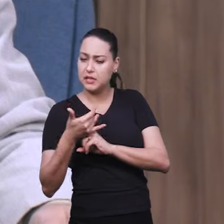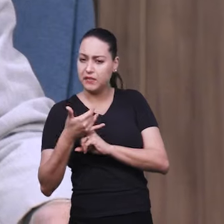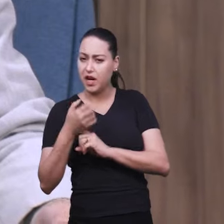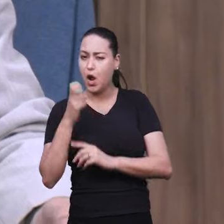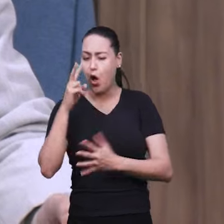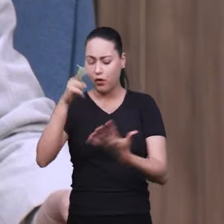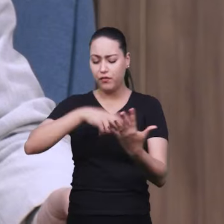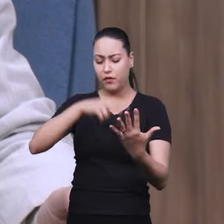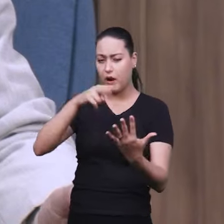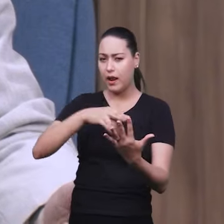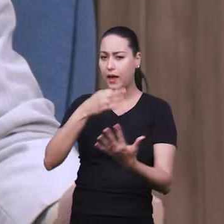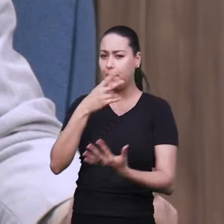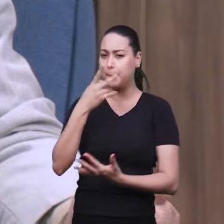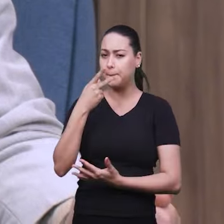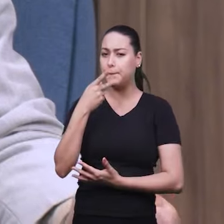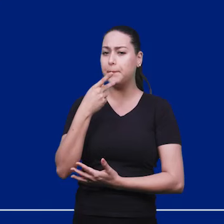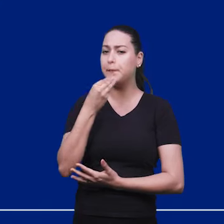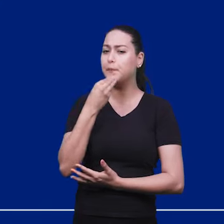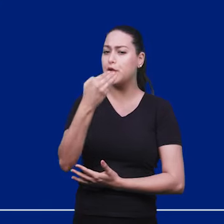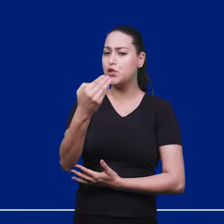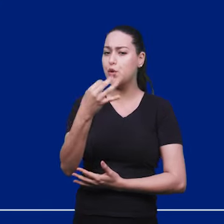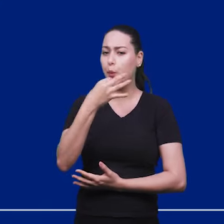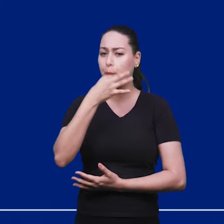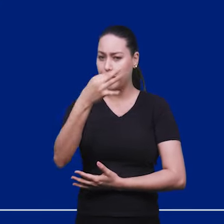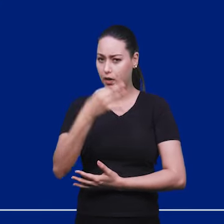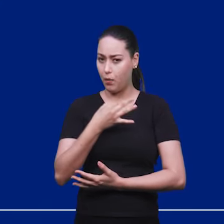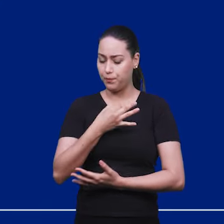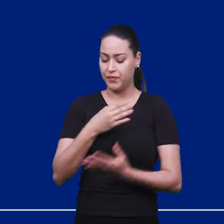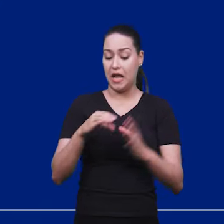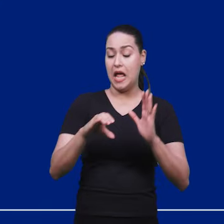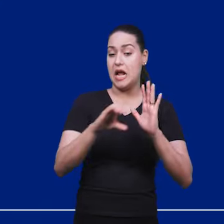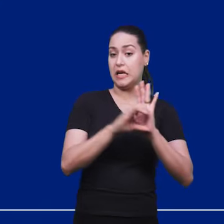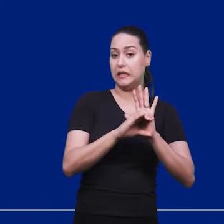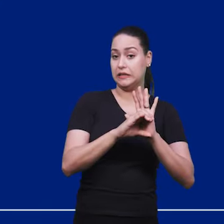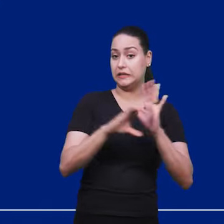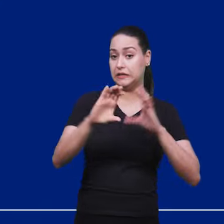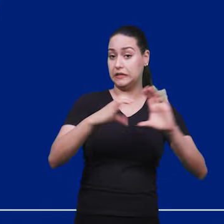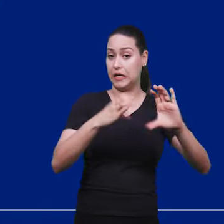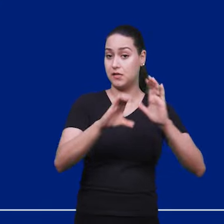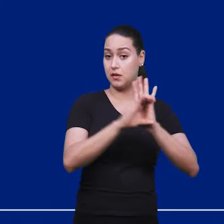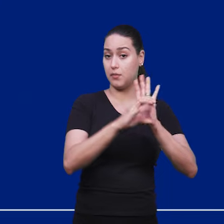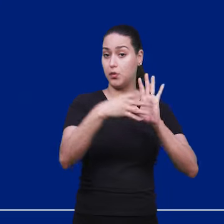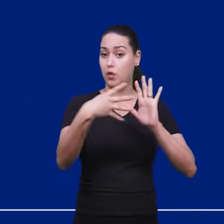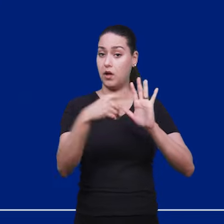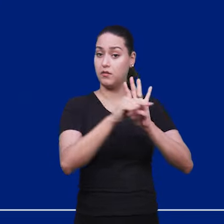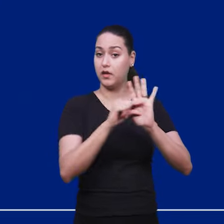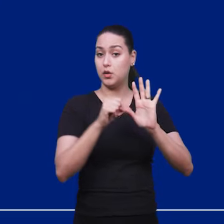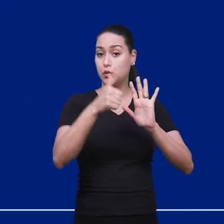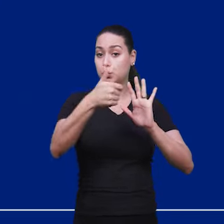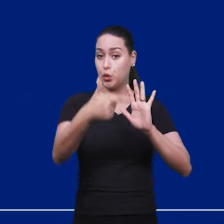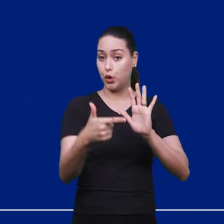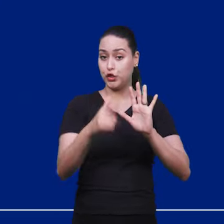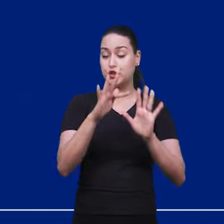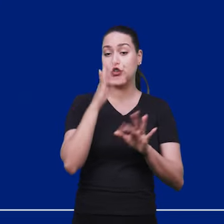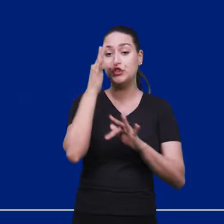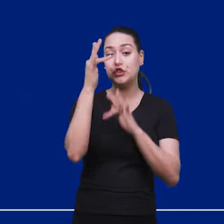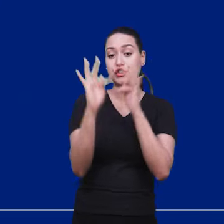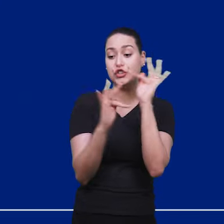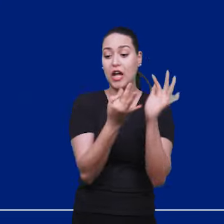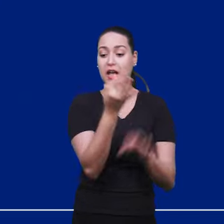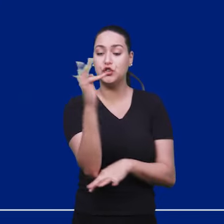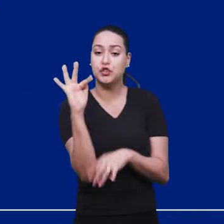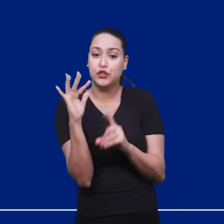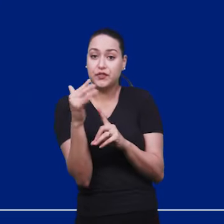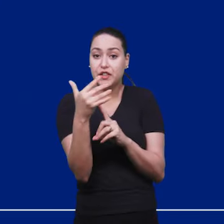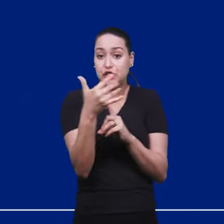vocês comentem sobre isso. Cantares 4:12. Jardim fechado és tu, irmã minha, esposa